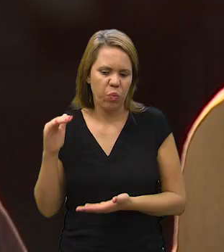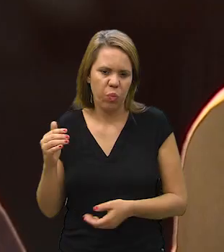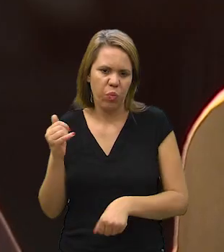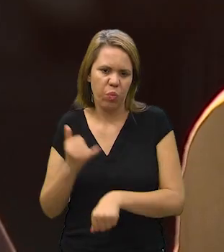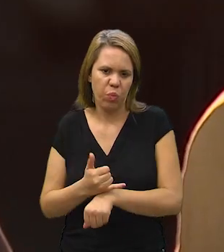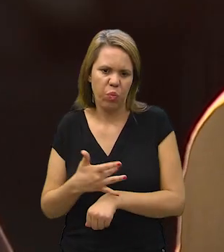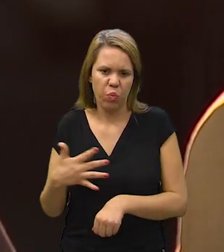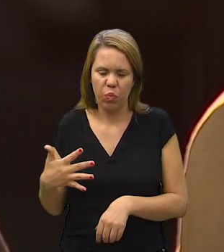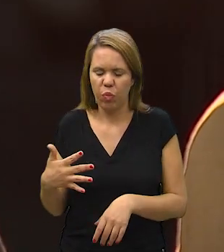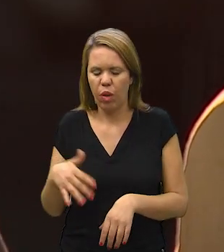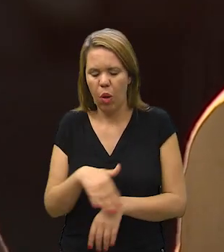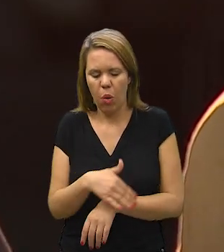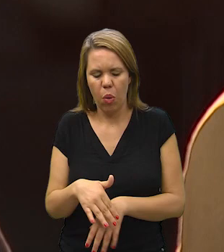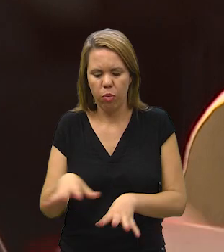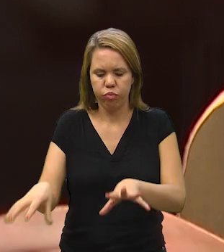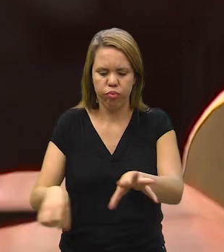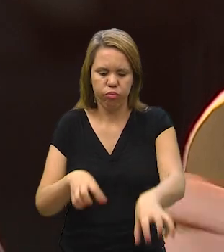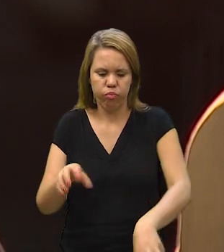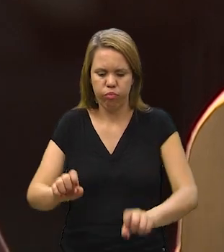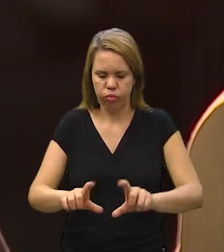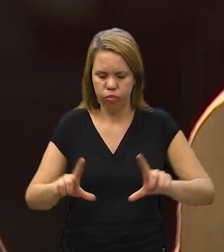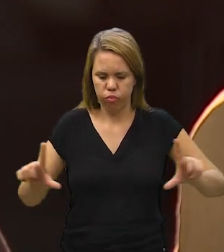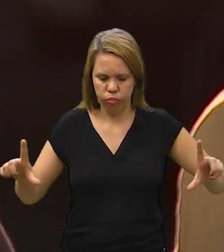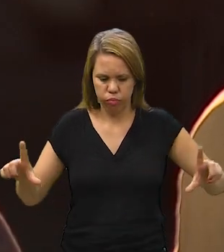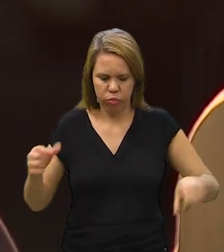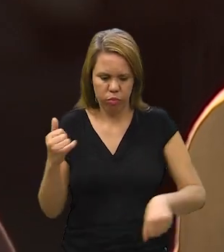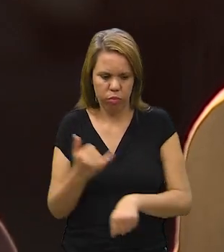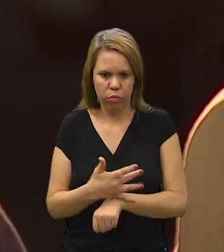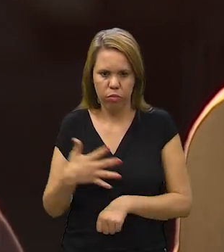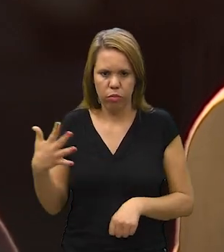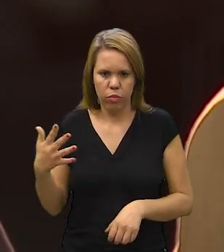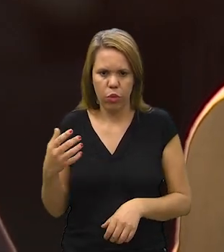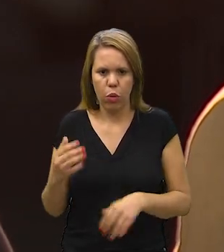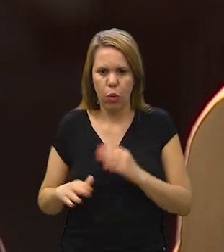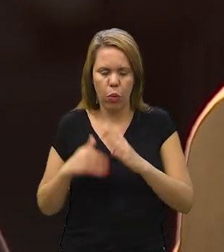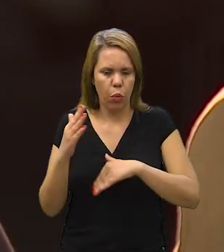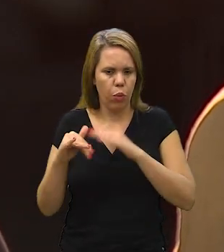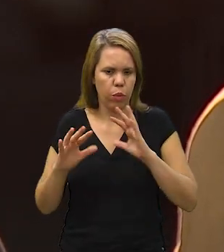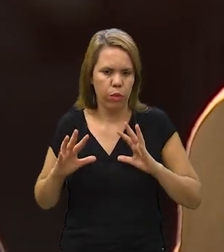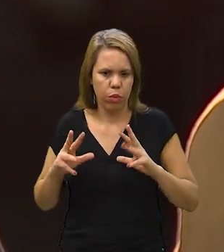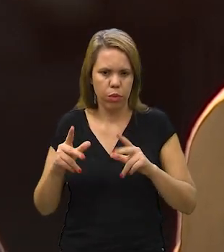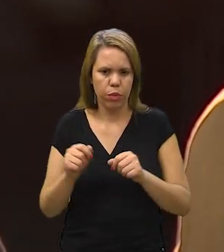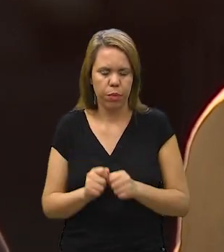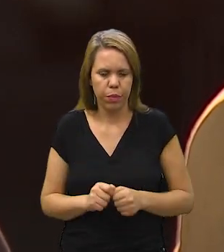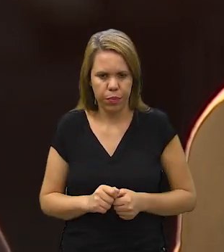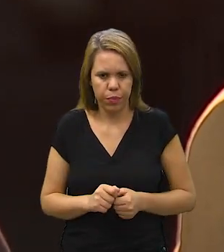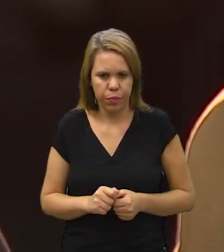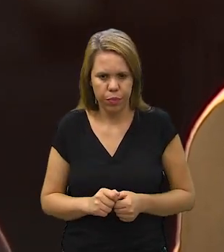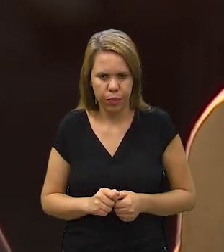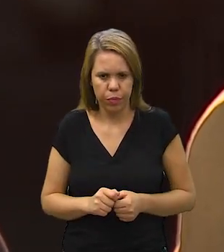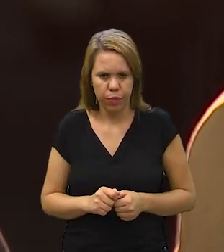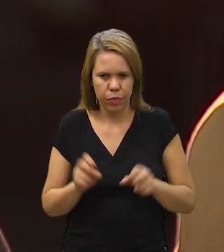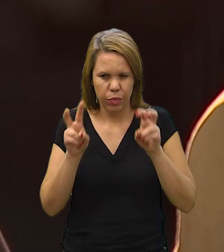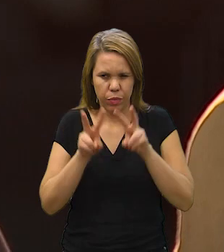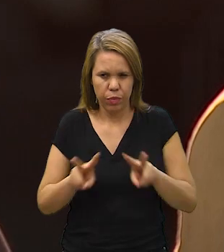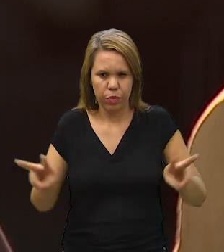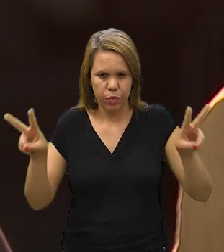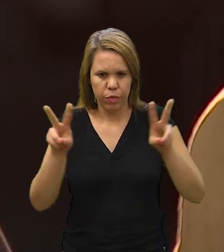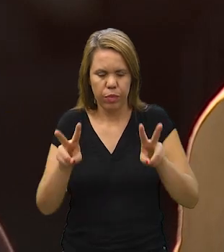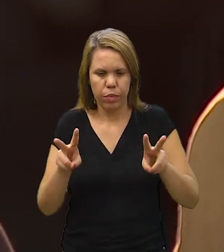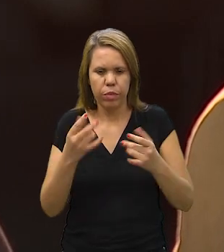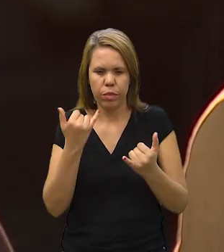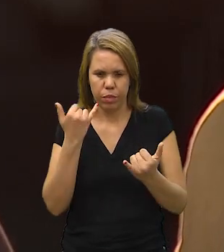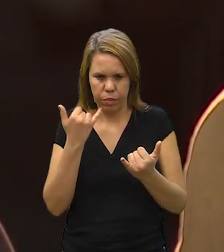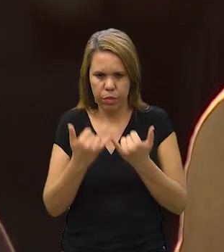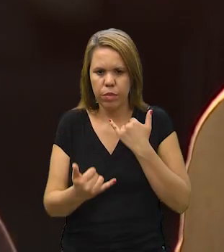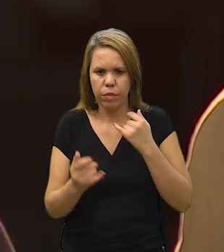lixo, metal jogado na rua, placas de alumínio para construir toda uma estética que